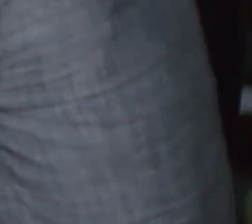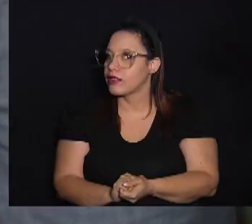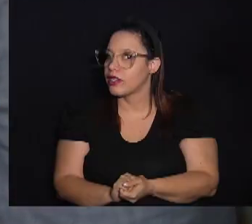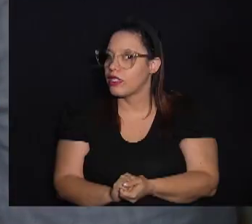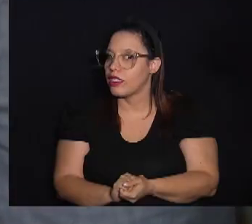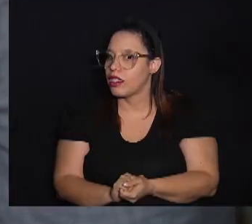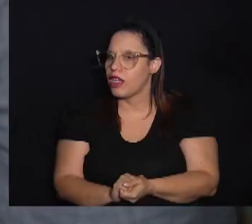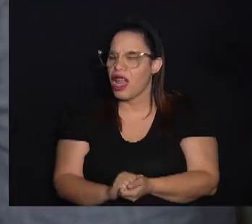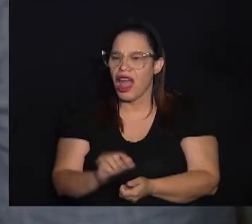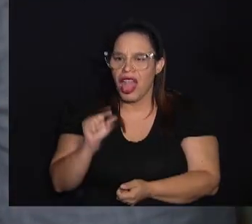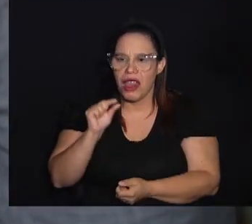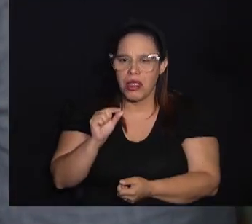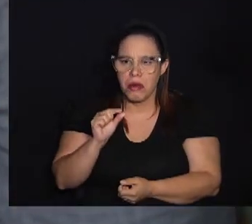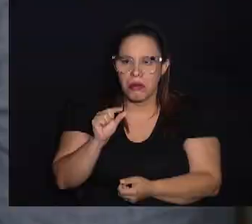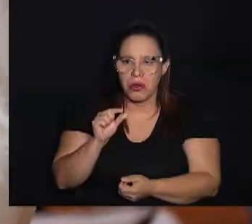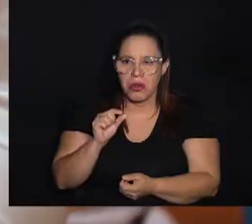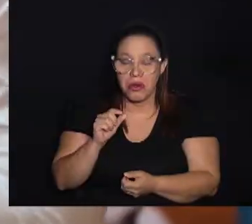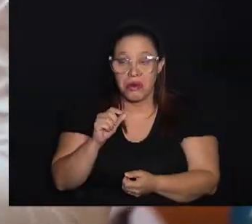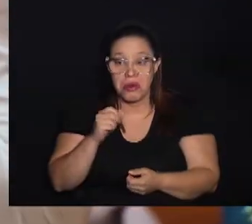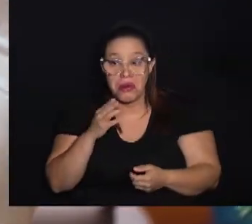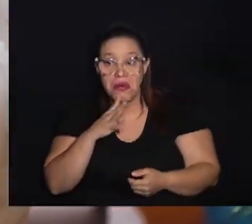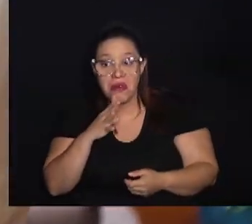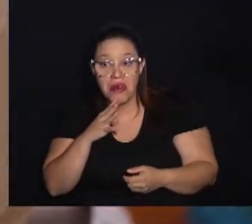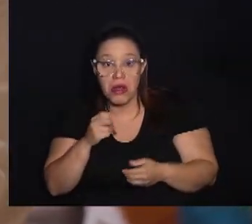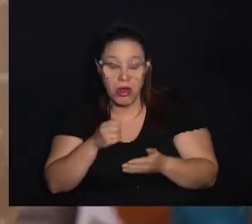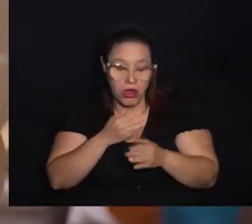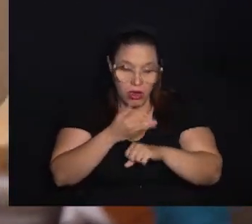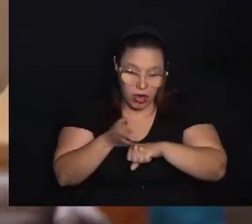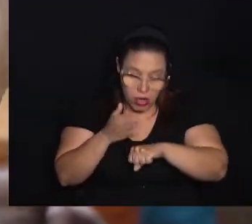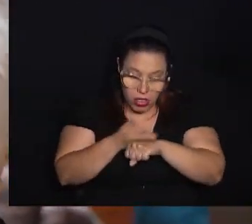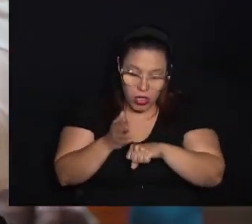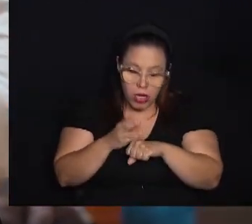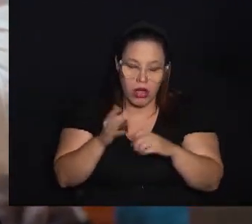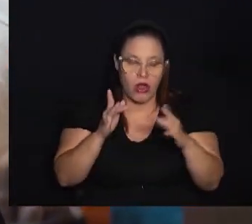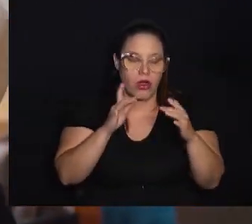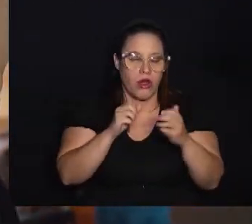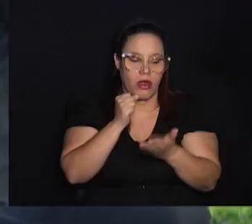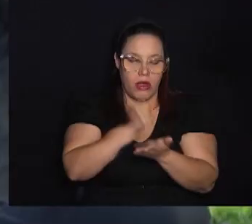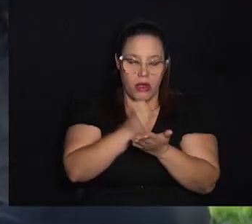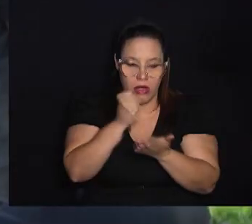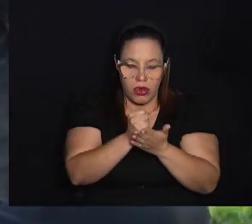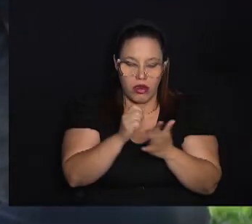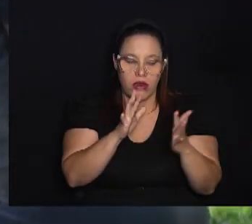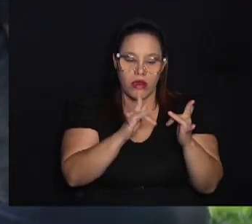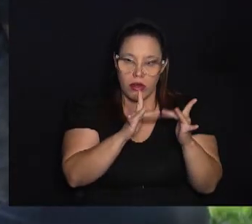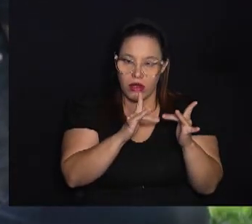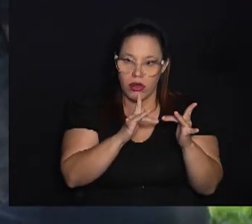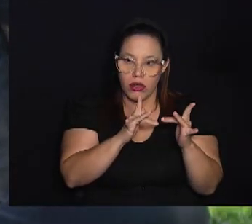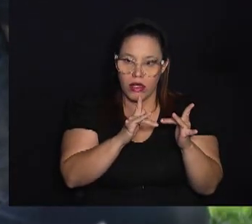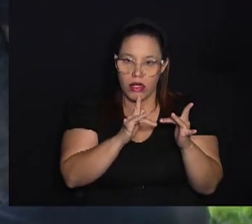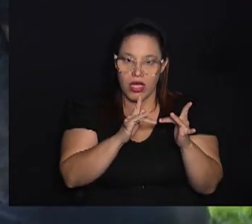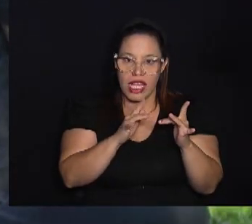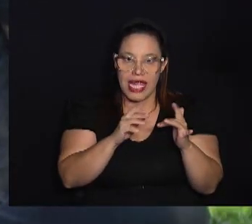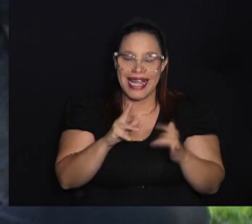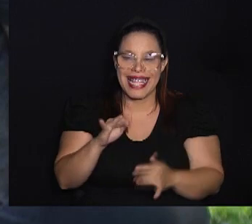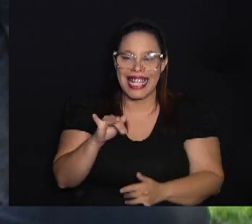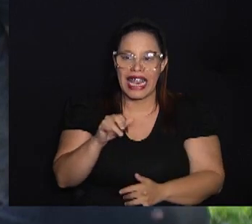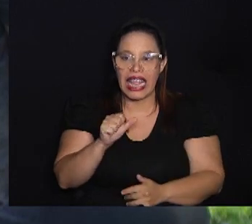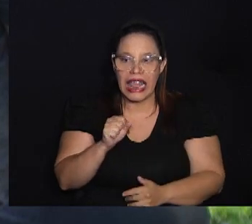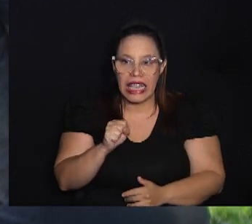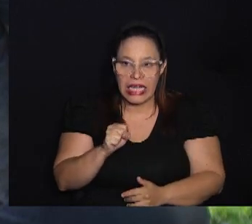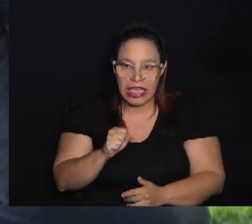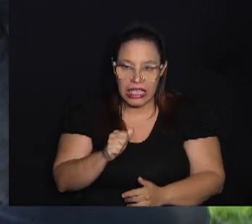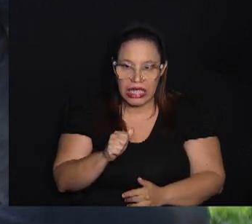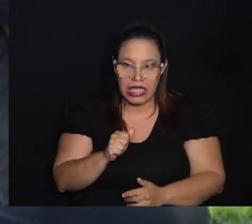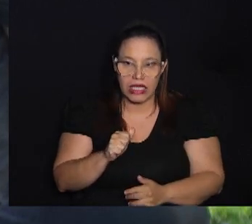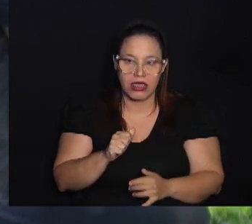Ainda pouco conhecido e praticado, o contrato de namoro é uma ferramenta legal que isenta as partes dos compromissos previstos